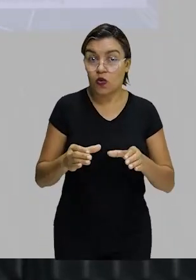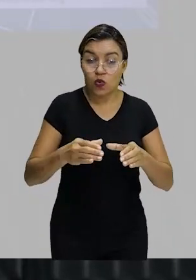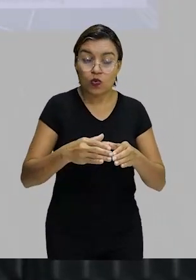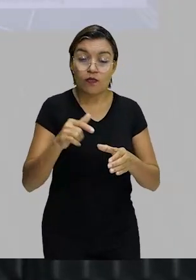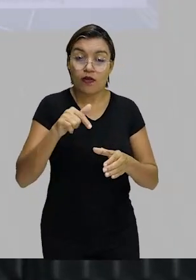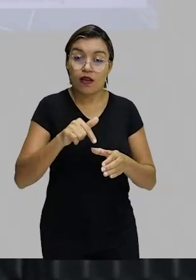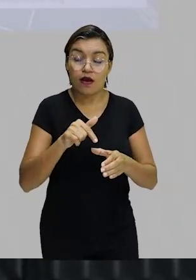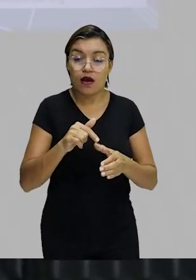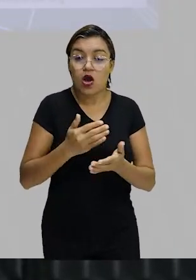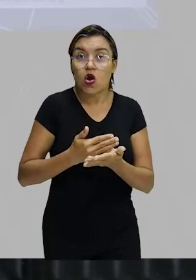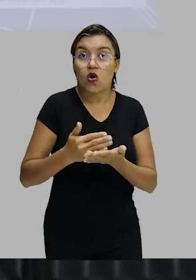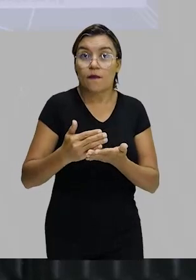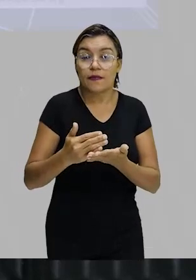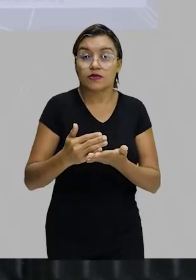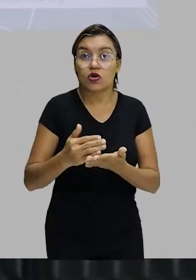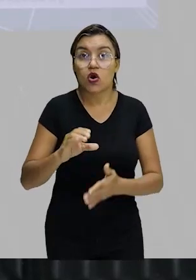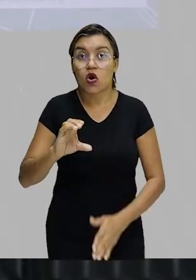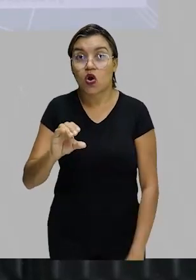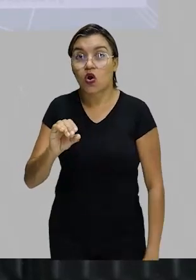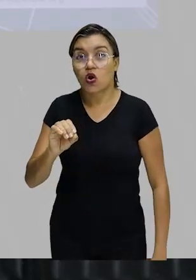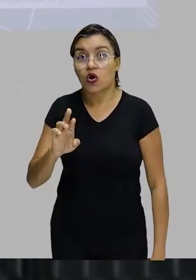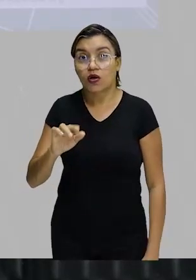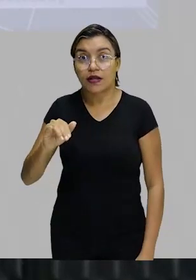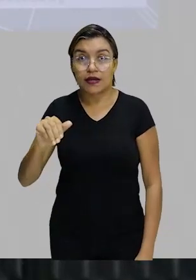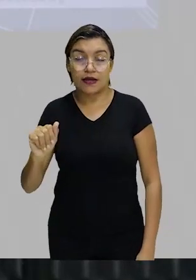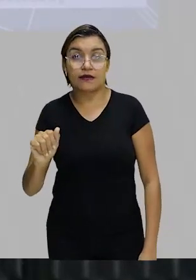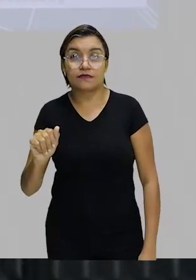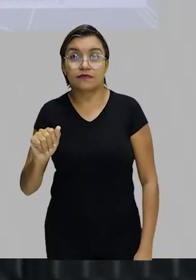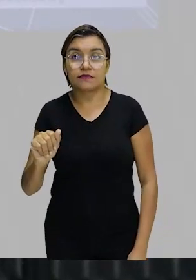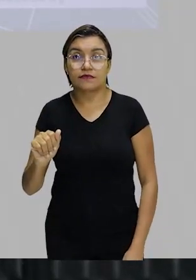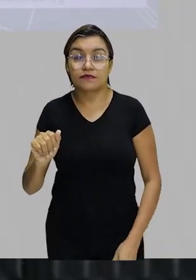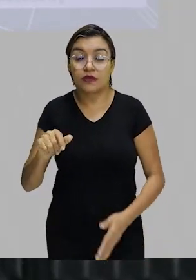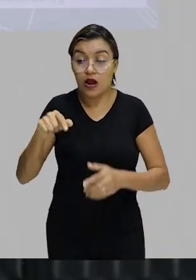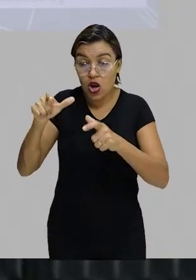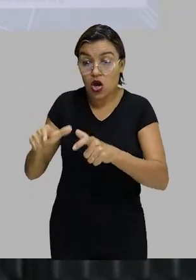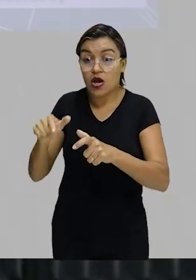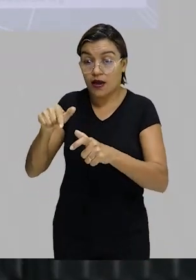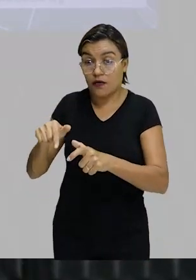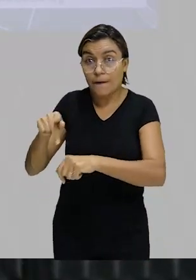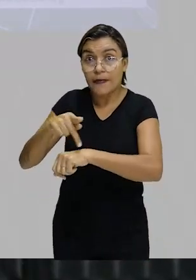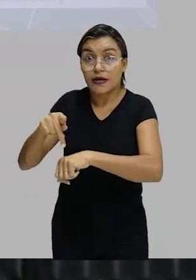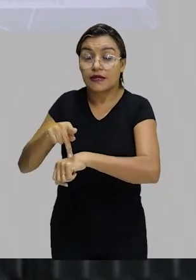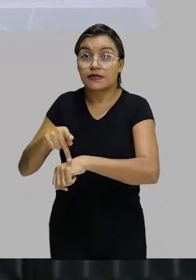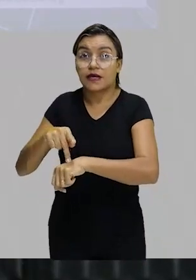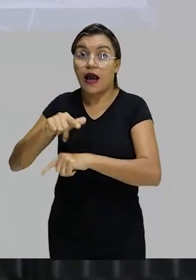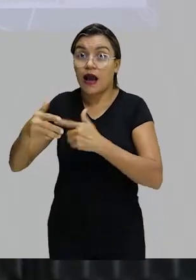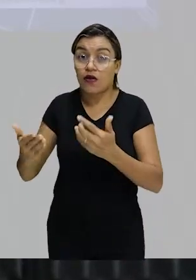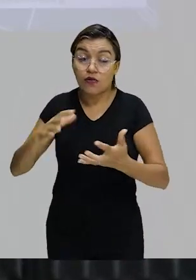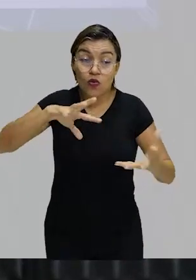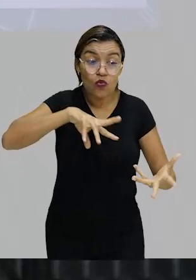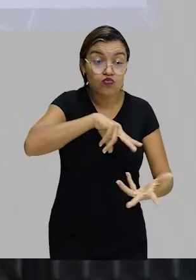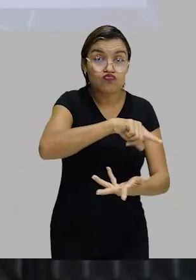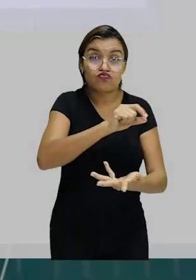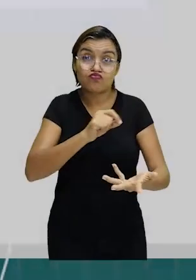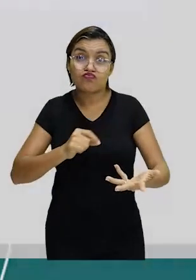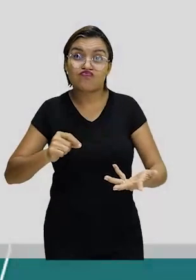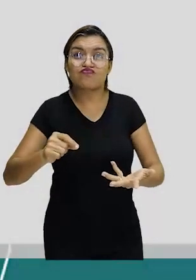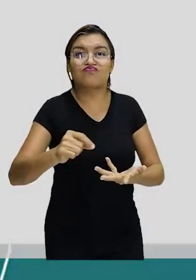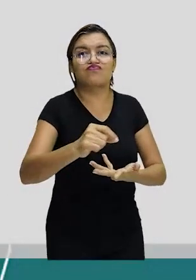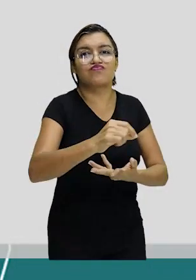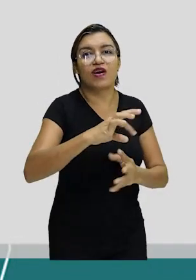começou na Coreia, local, e hoje em dia é um fenômeno global. Tá? É nesse sentido que a gente pensa